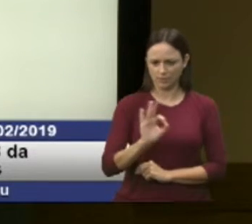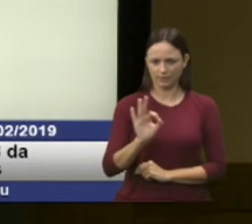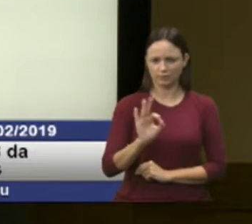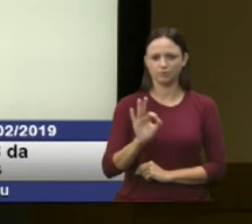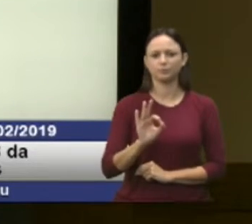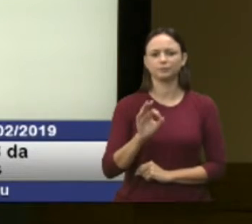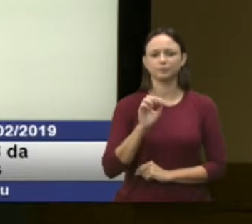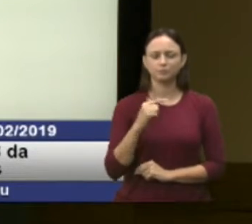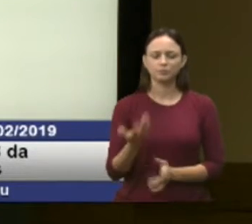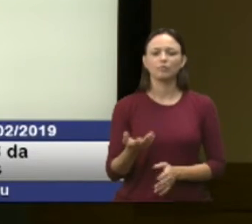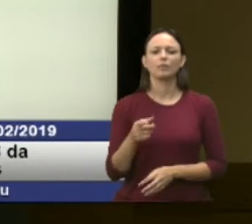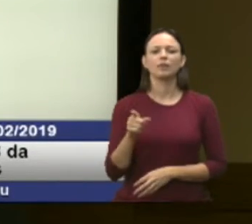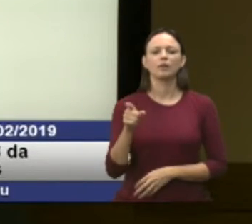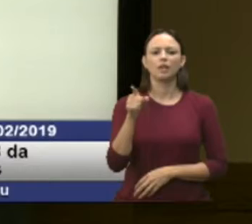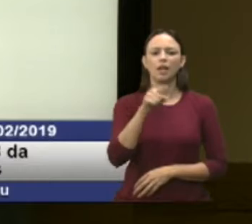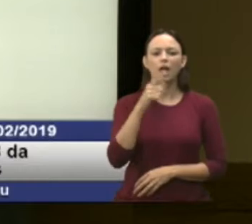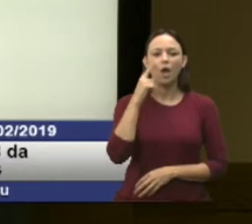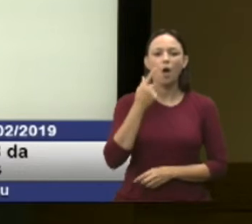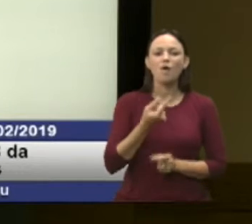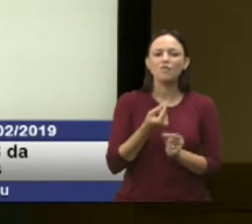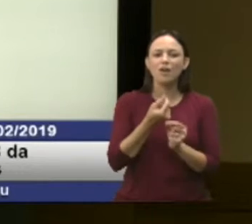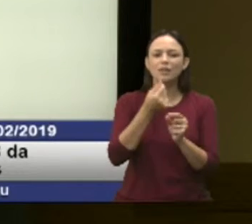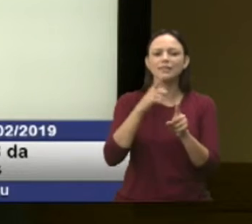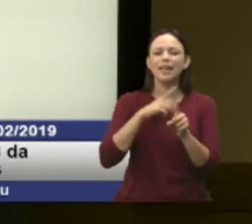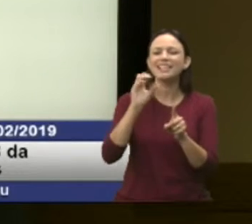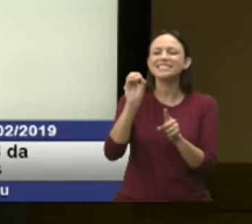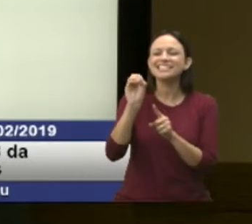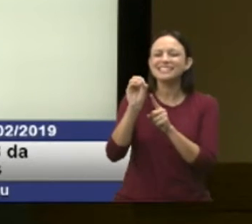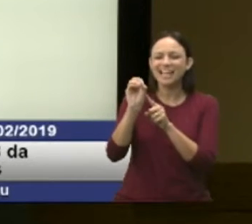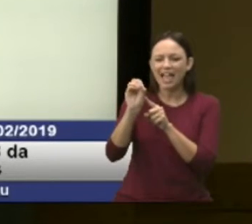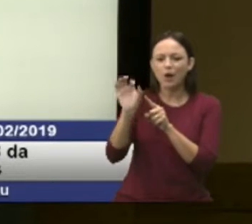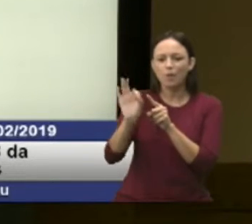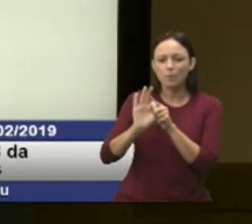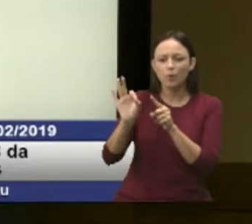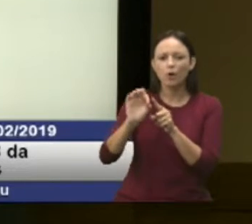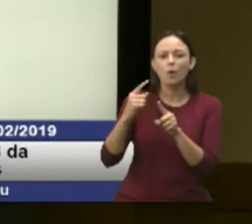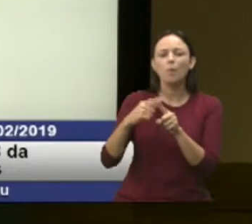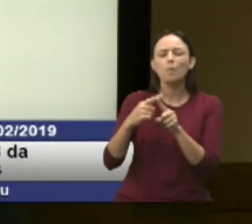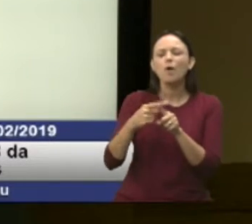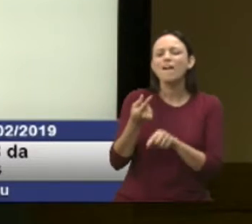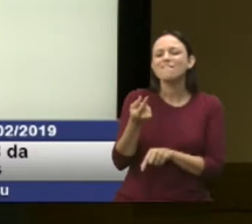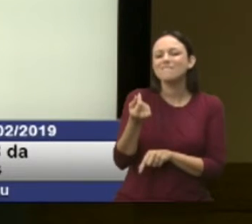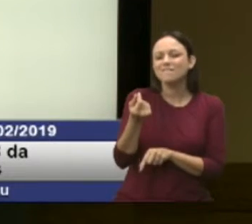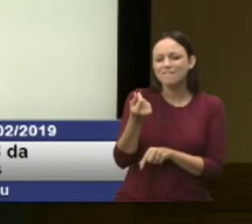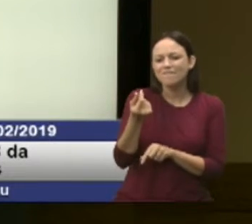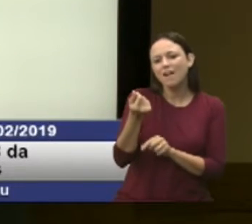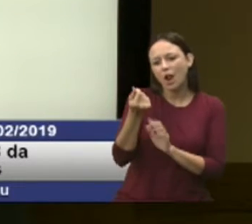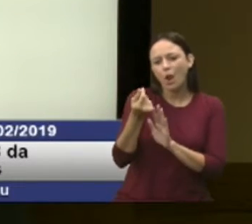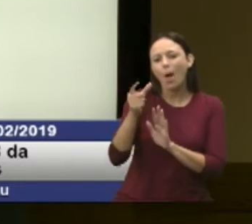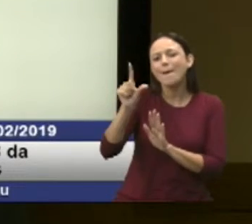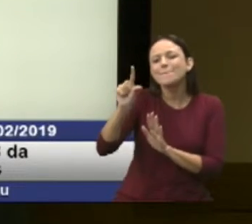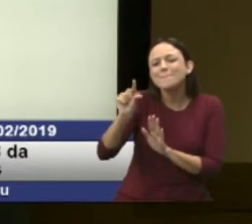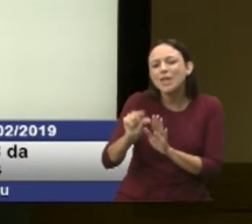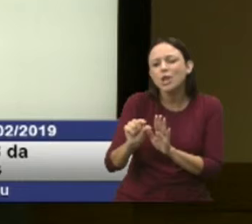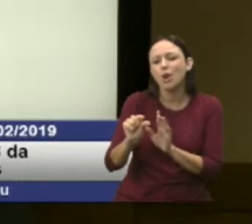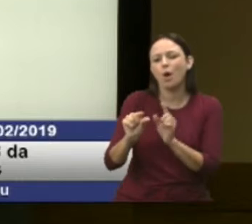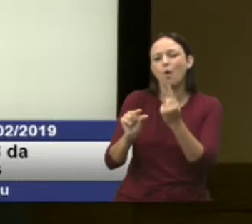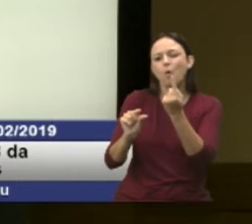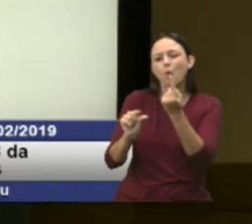aí que aparecem com 0% é que os valores são menores que 1%, então